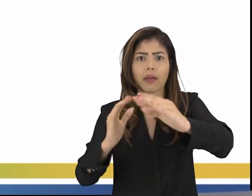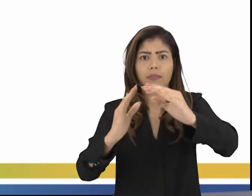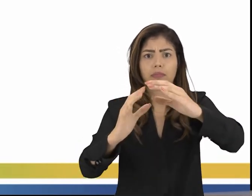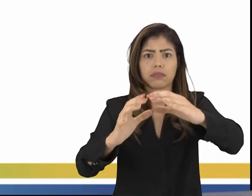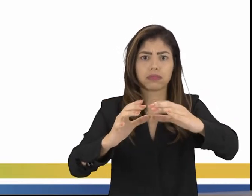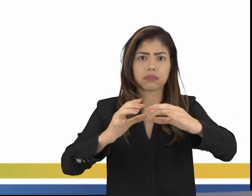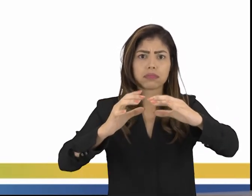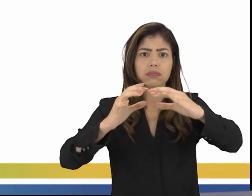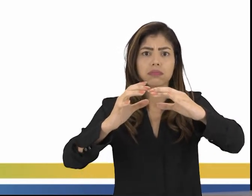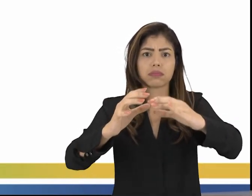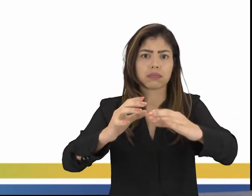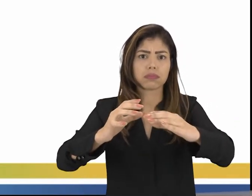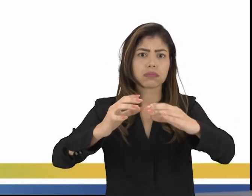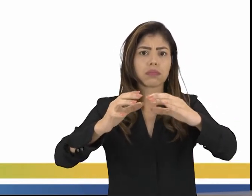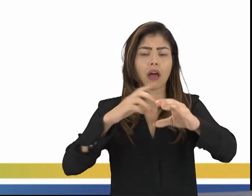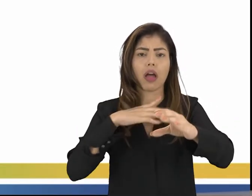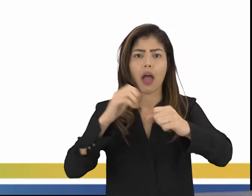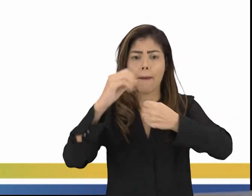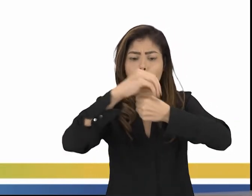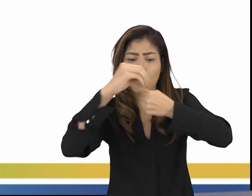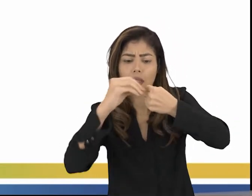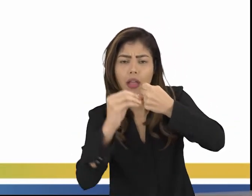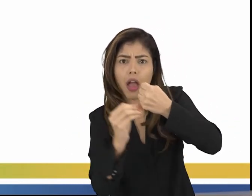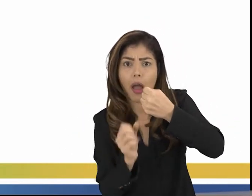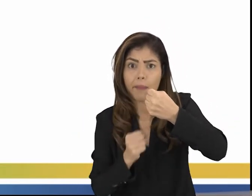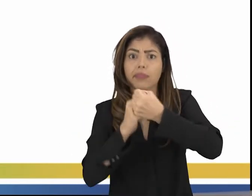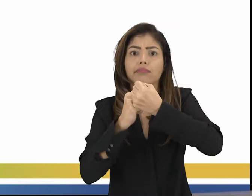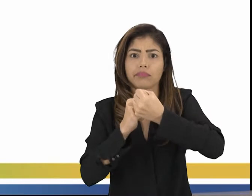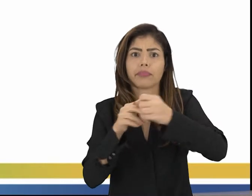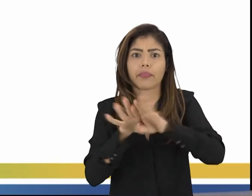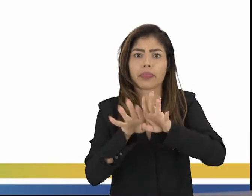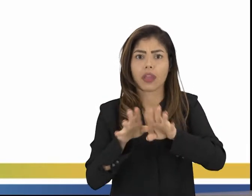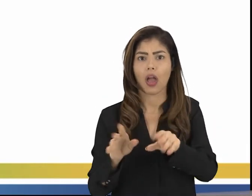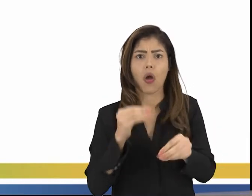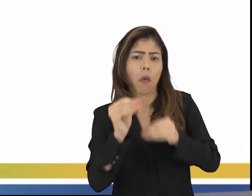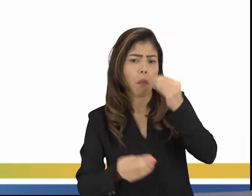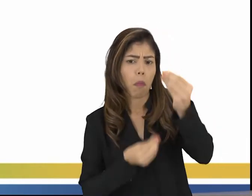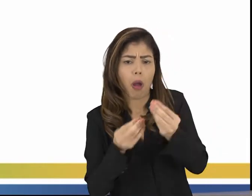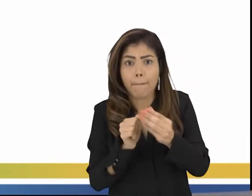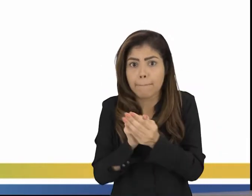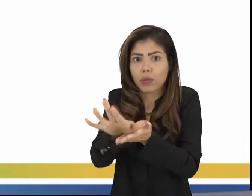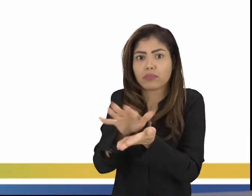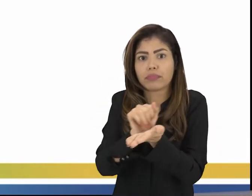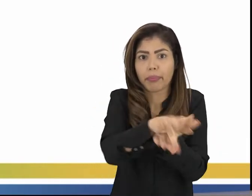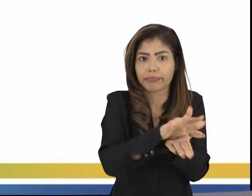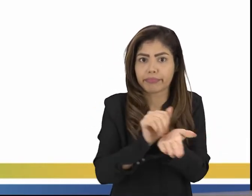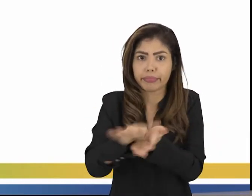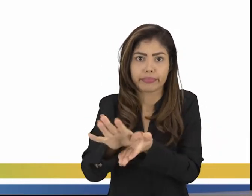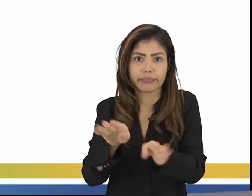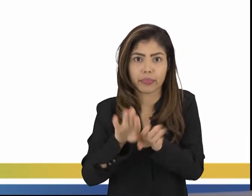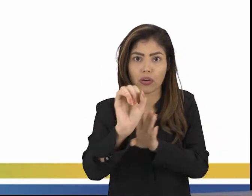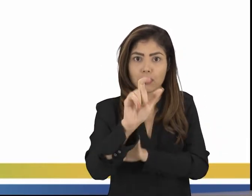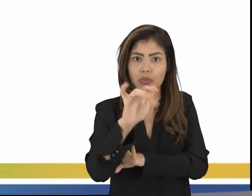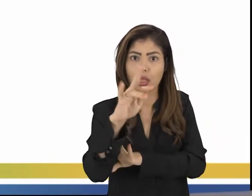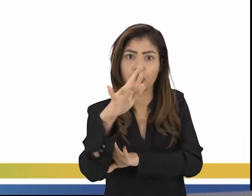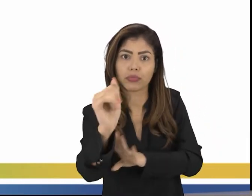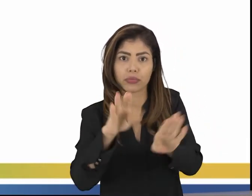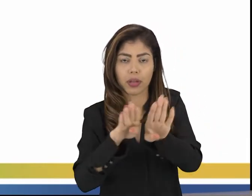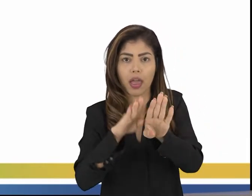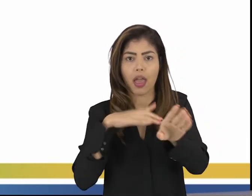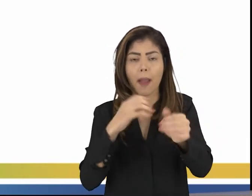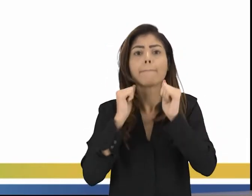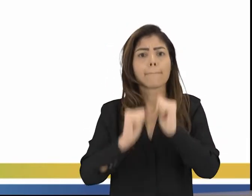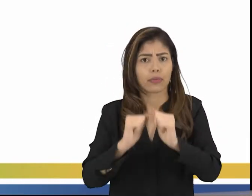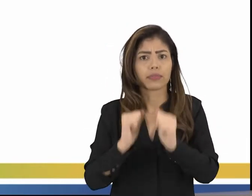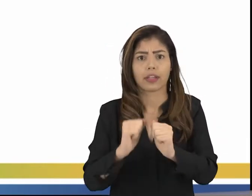que as moléculas do solvente elas viessem a congelar. É como se houvesse uma expulsão do soluto para que as moléculas de água